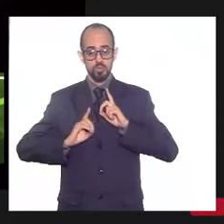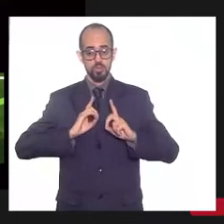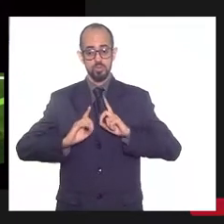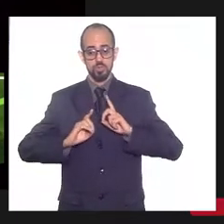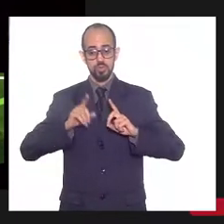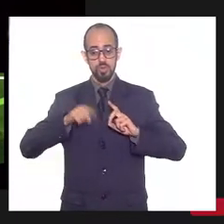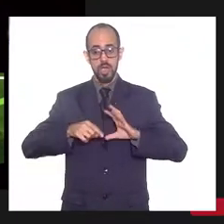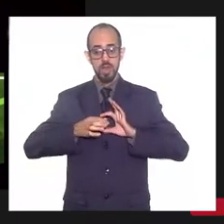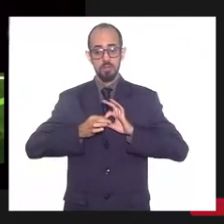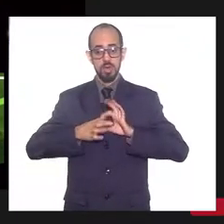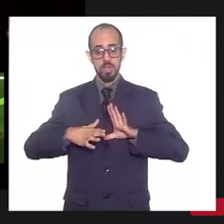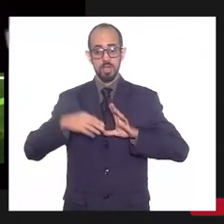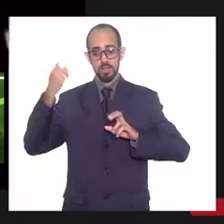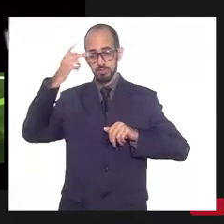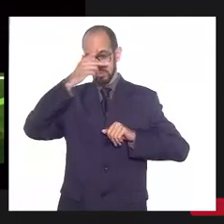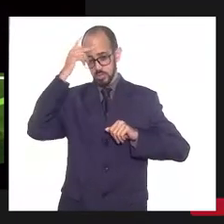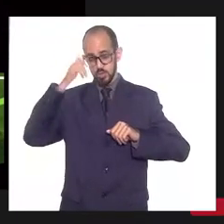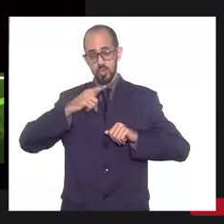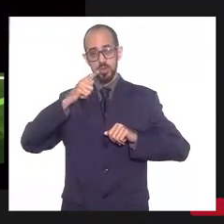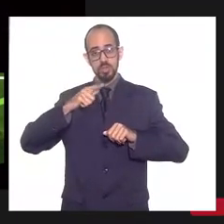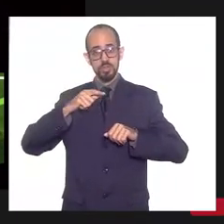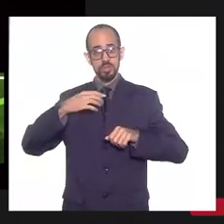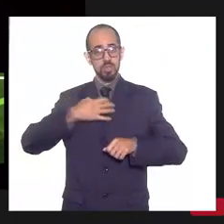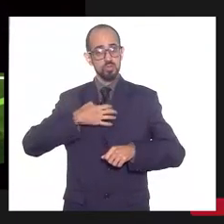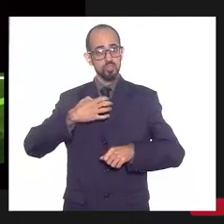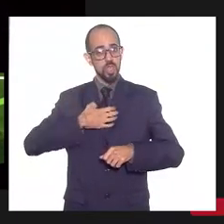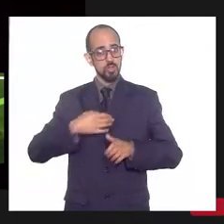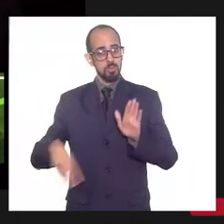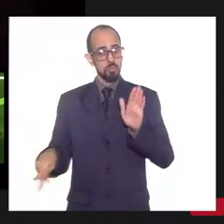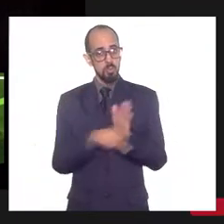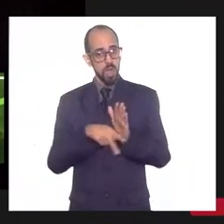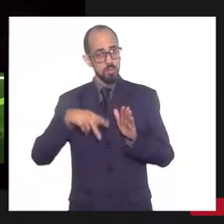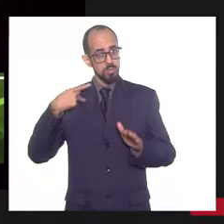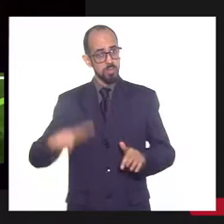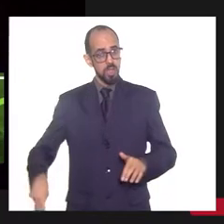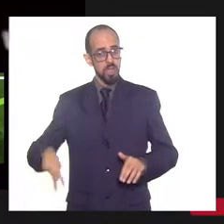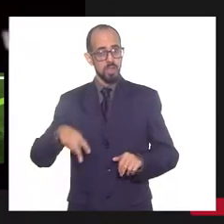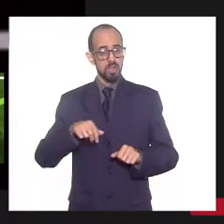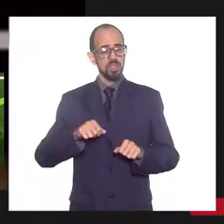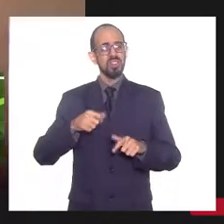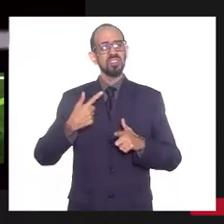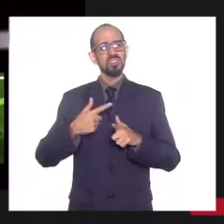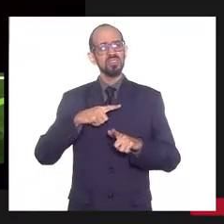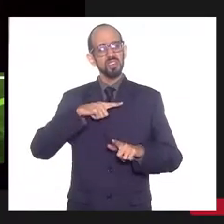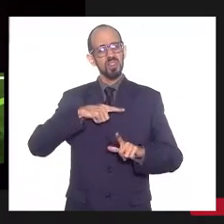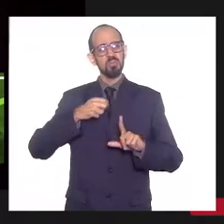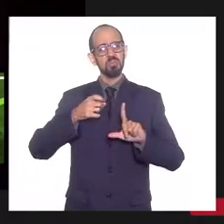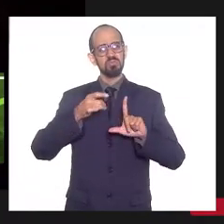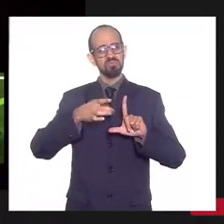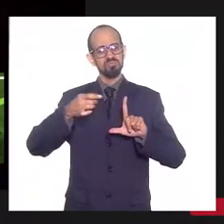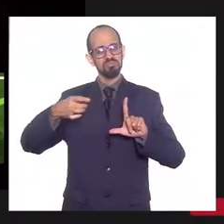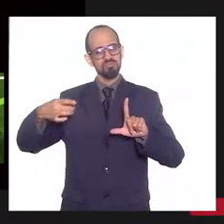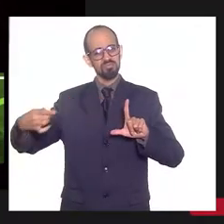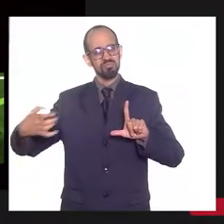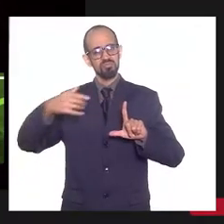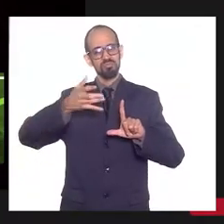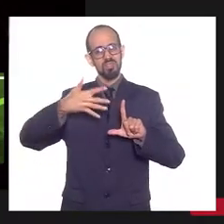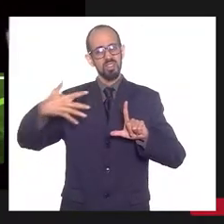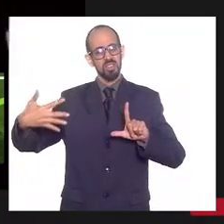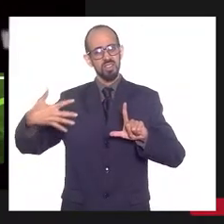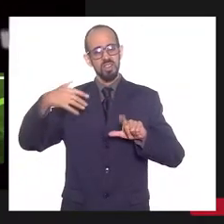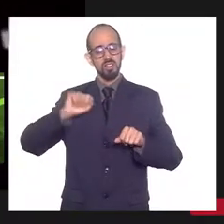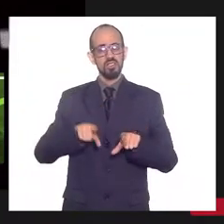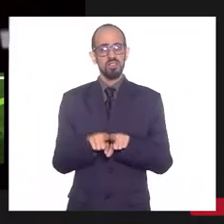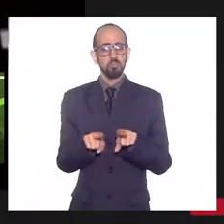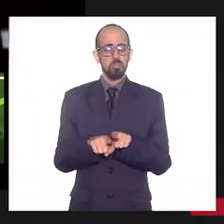de as pessoas terem o que querem ser é a questão da homofobia e filho é a